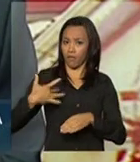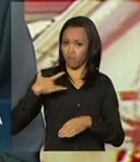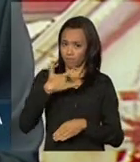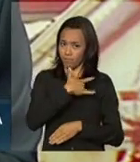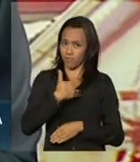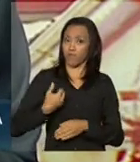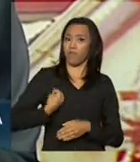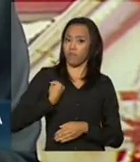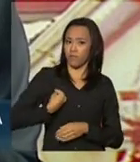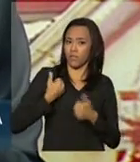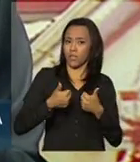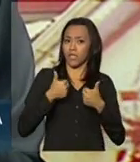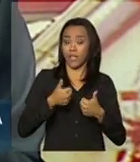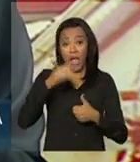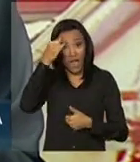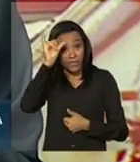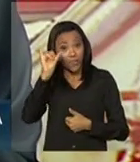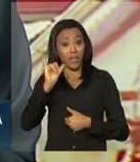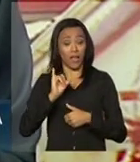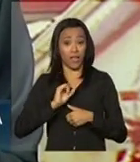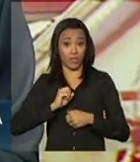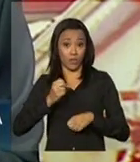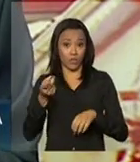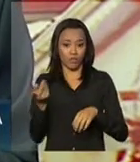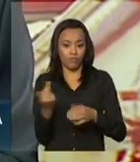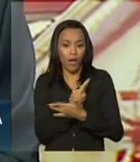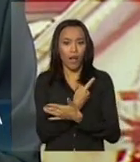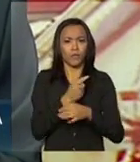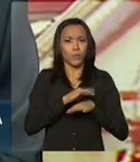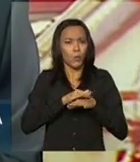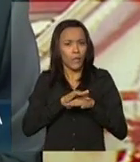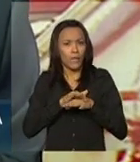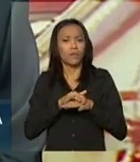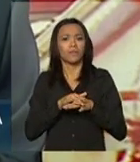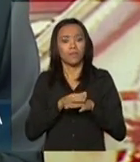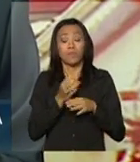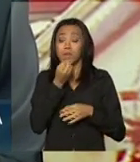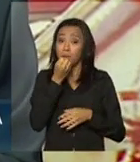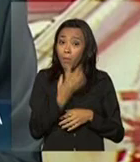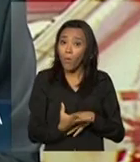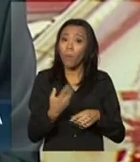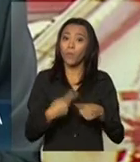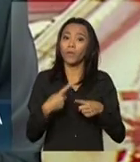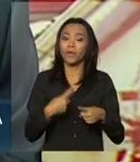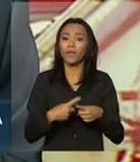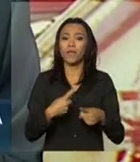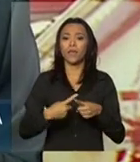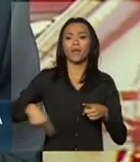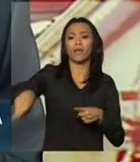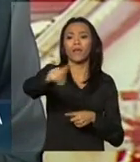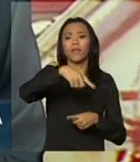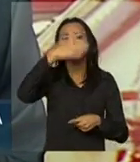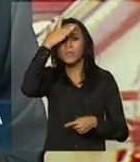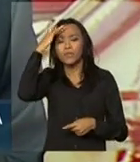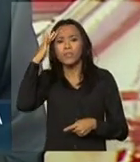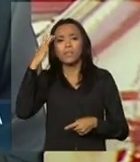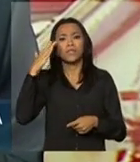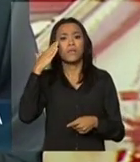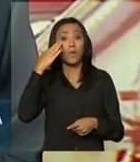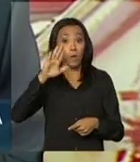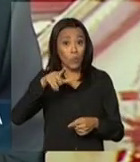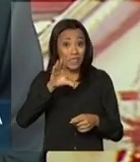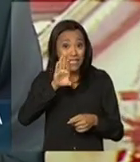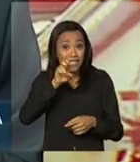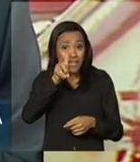evitar aparecimento de doença, etc. Mas é bom também, porque do ponto de vista de saúde pública, né, está comprovado que quanto